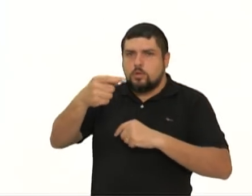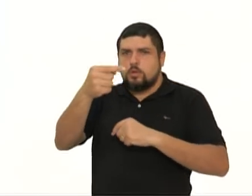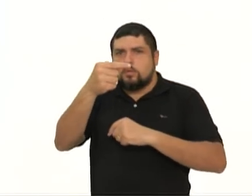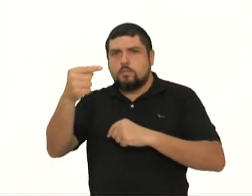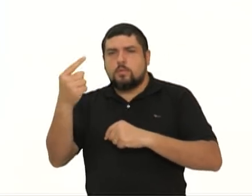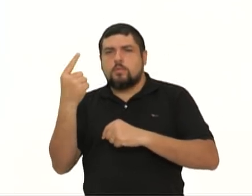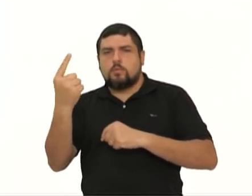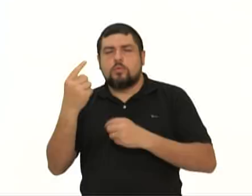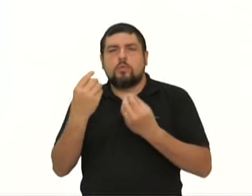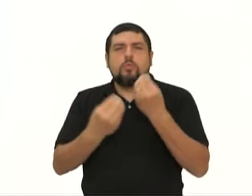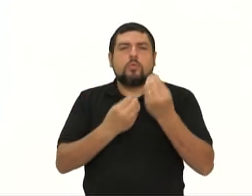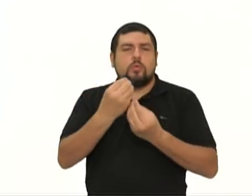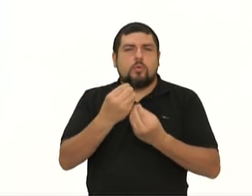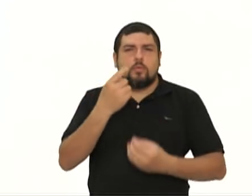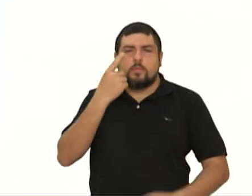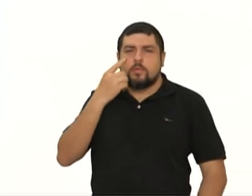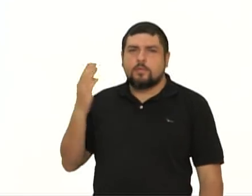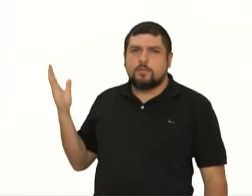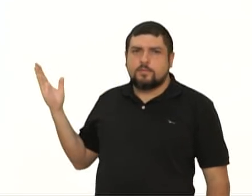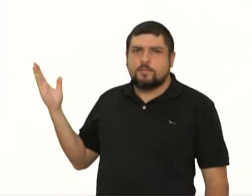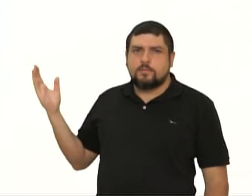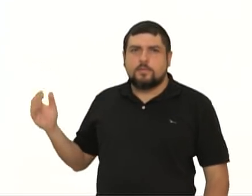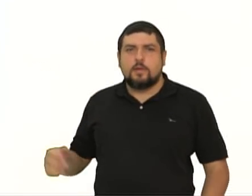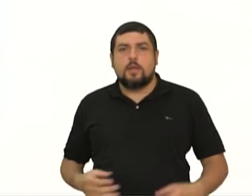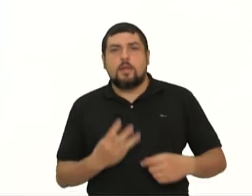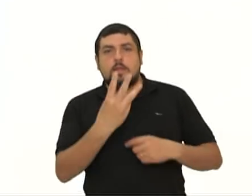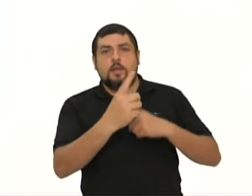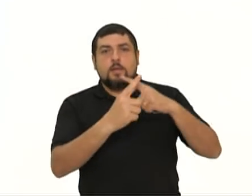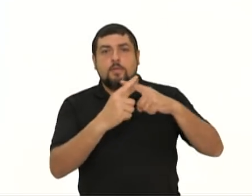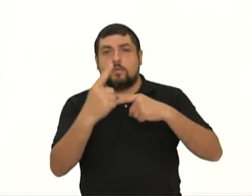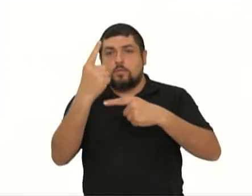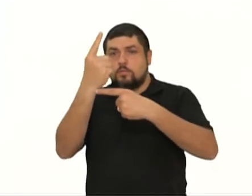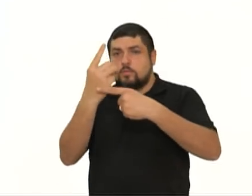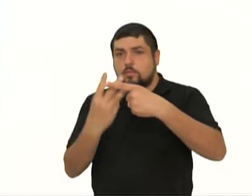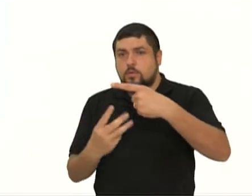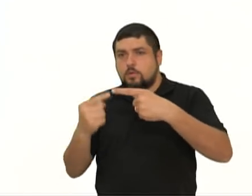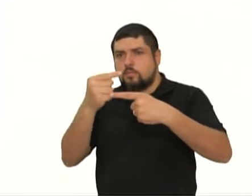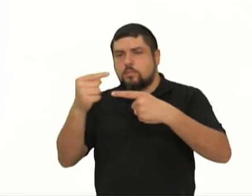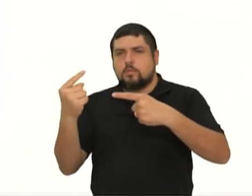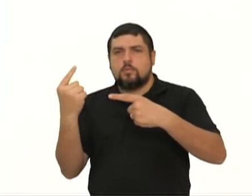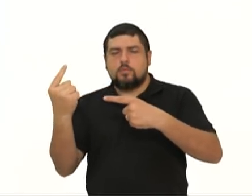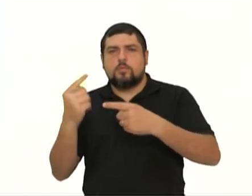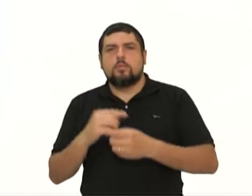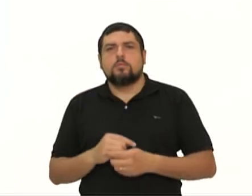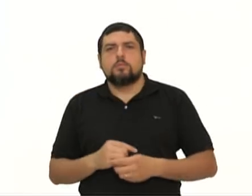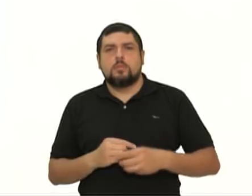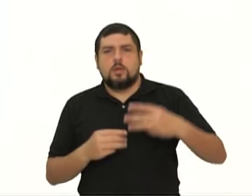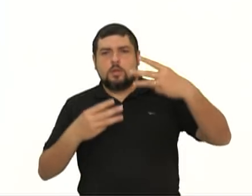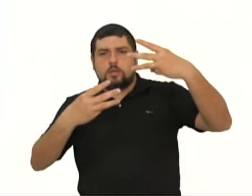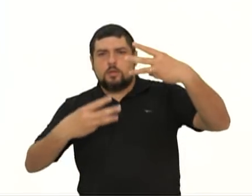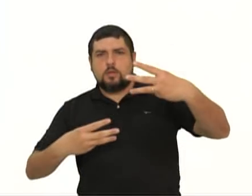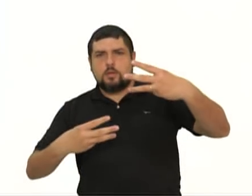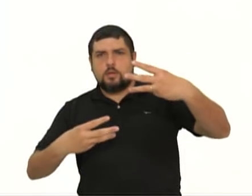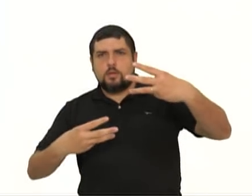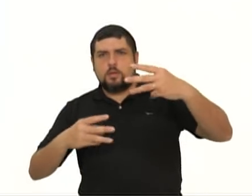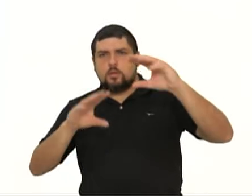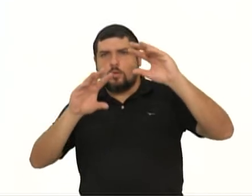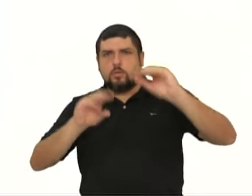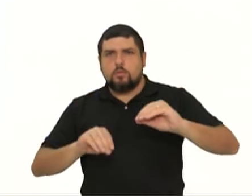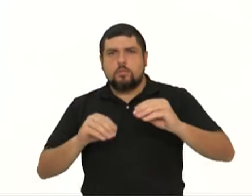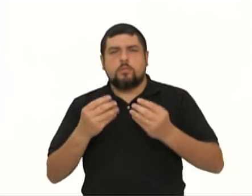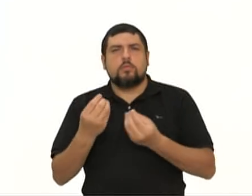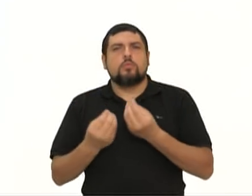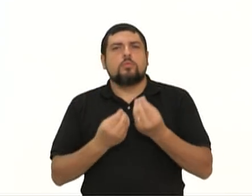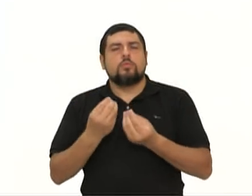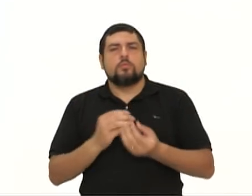ficar 3 vezes 1/3 menos 1. Aí você simplifica o 3 com o 3 lá no expoente